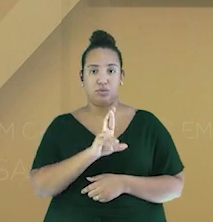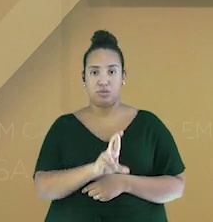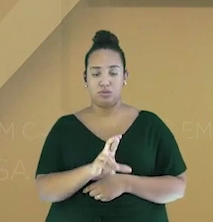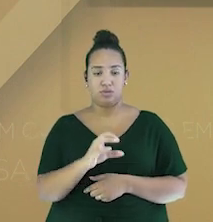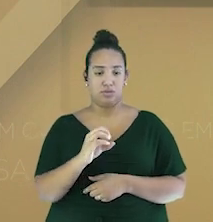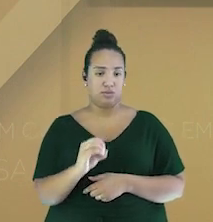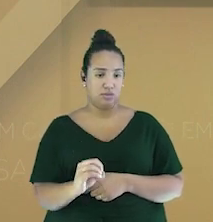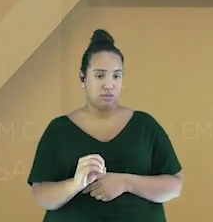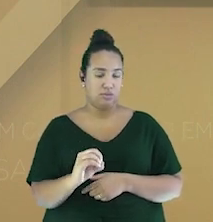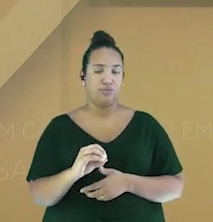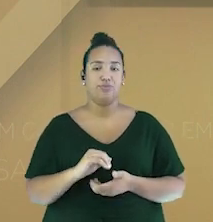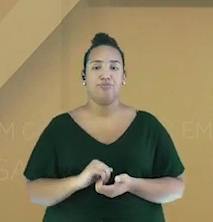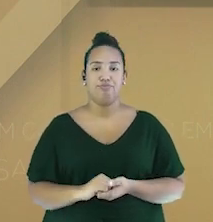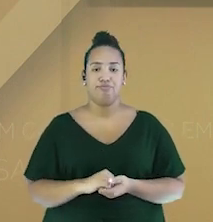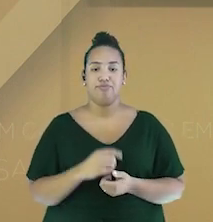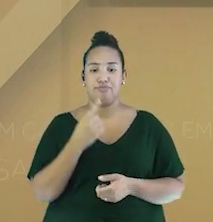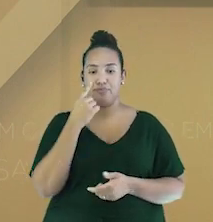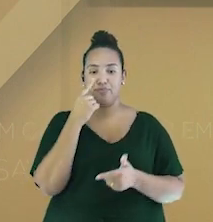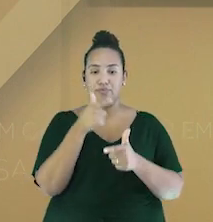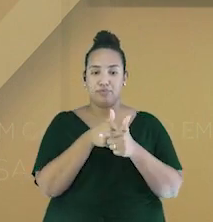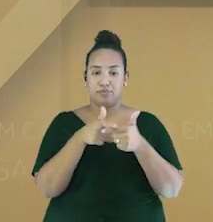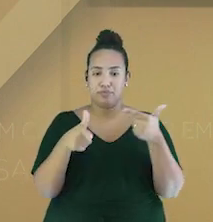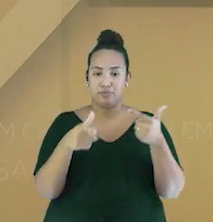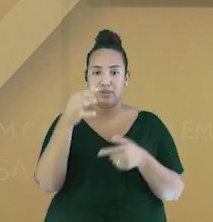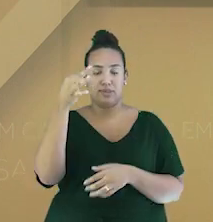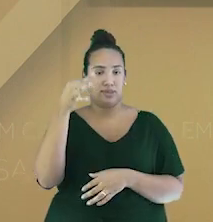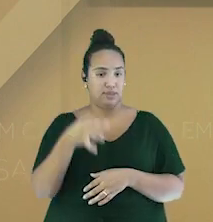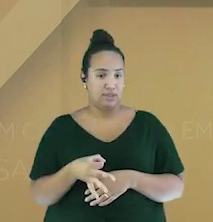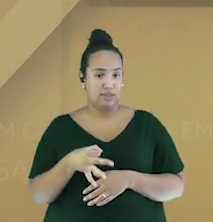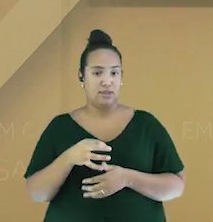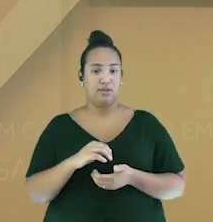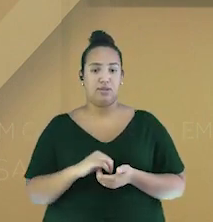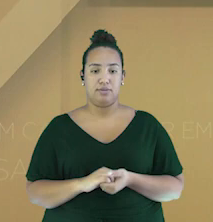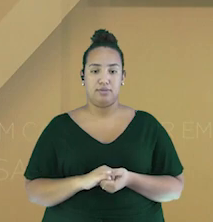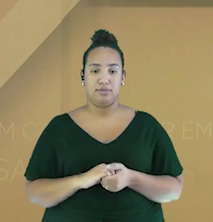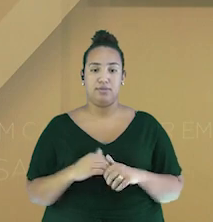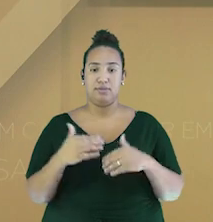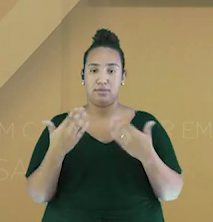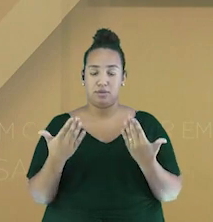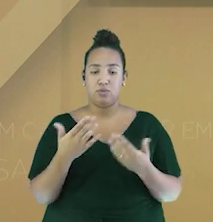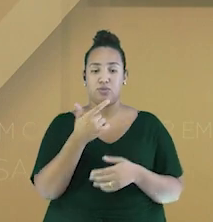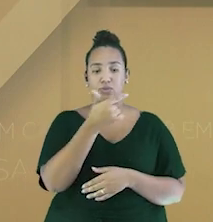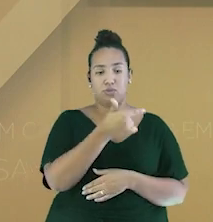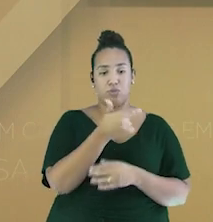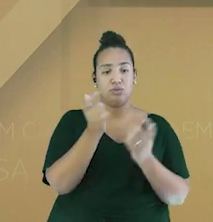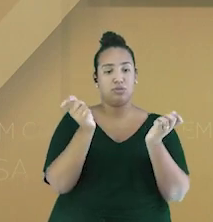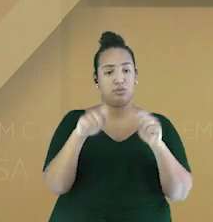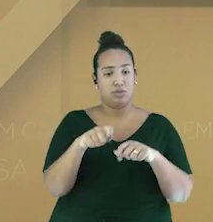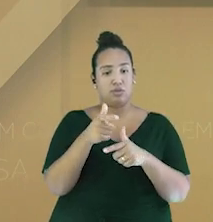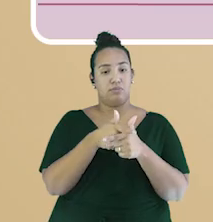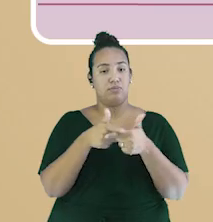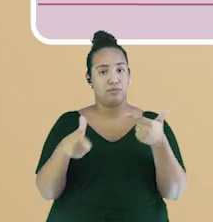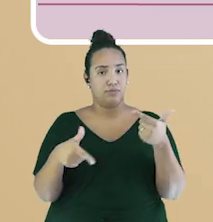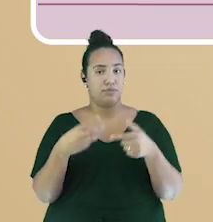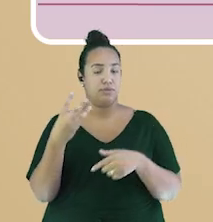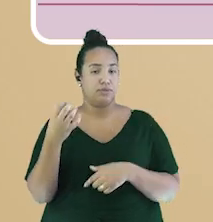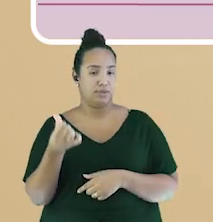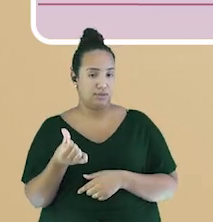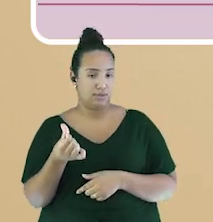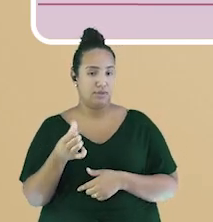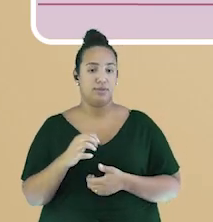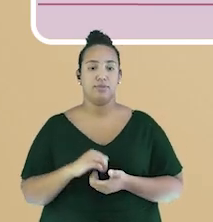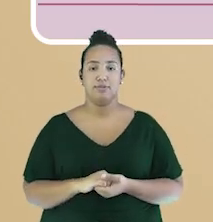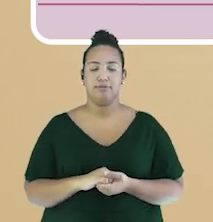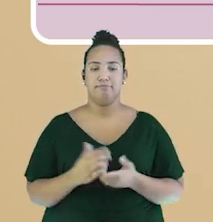seja, essa é uma divisão exata. Por isso, podemos falar que 2 é divisor de 6. Vamos voltar